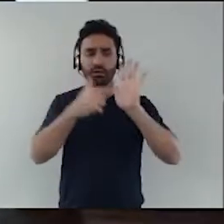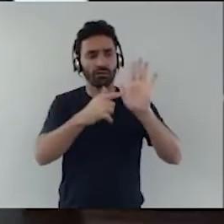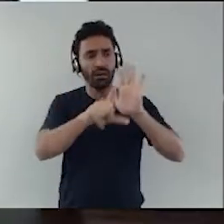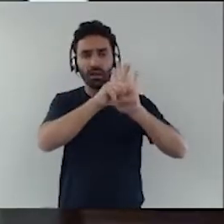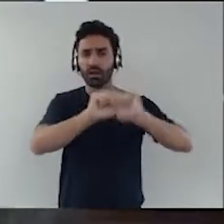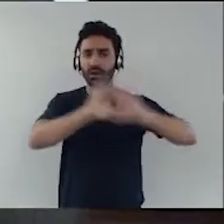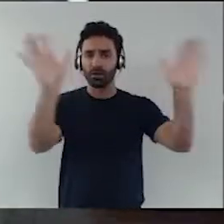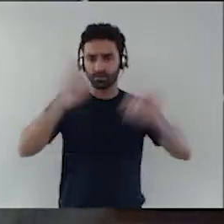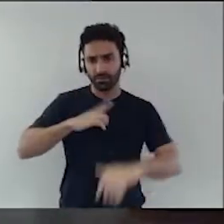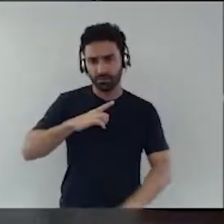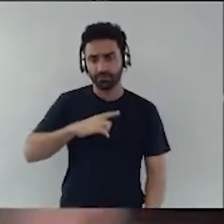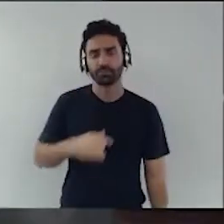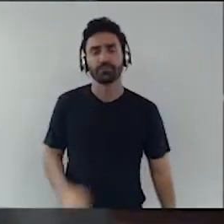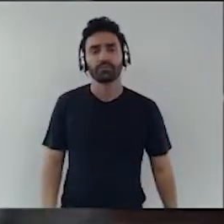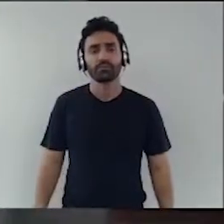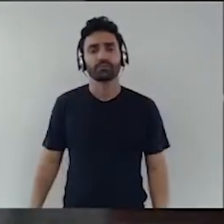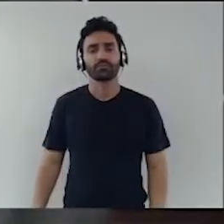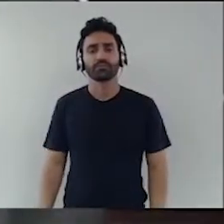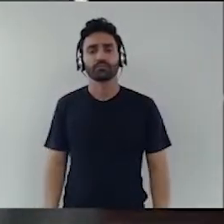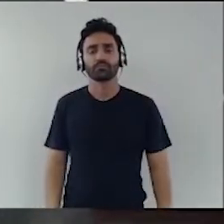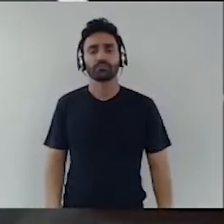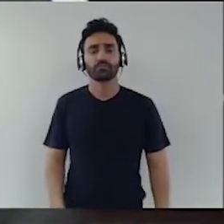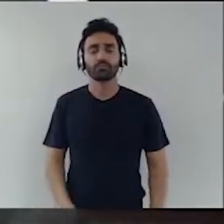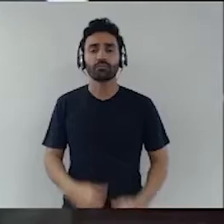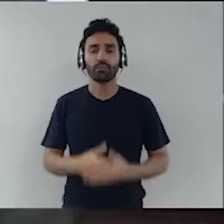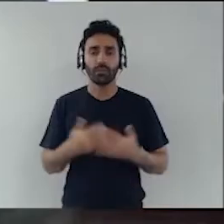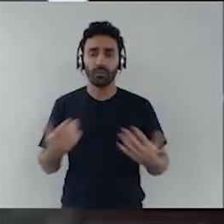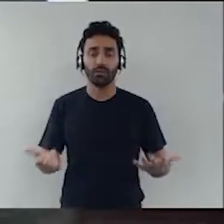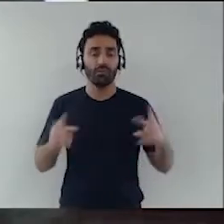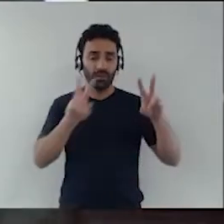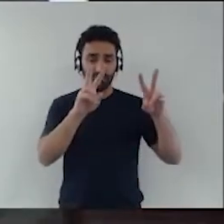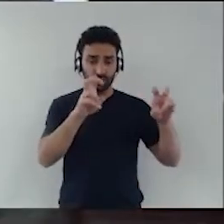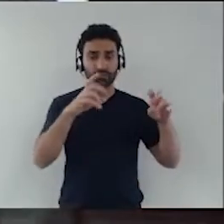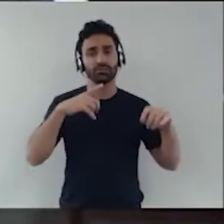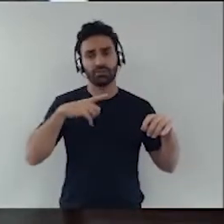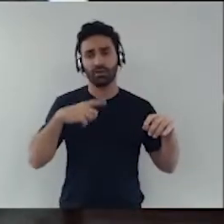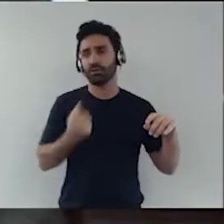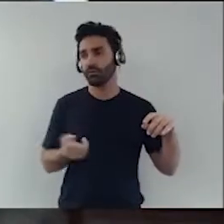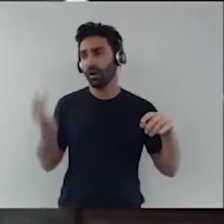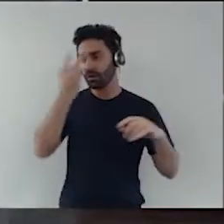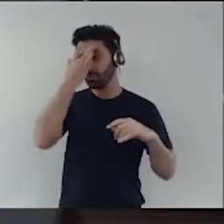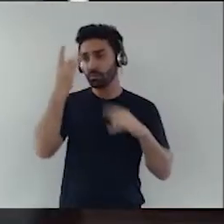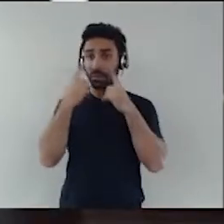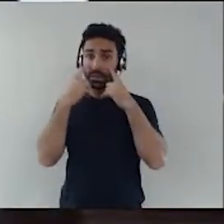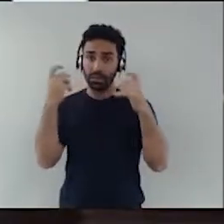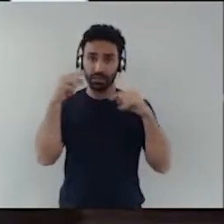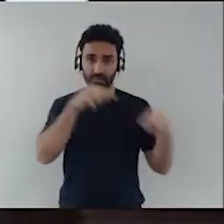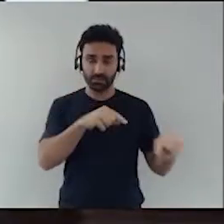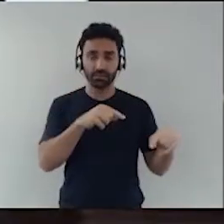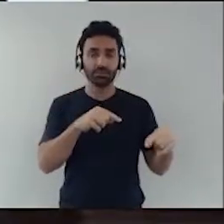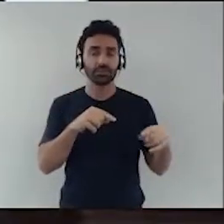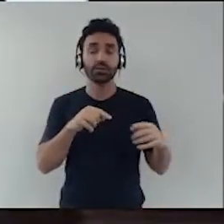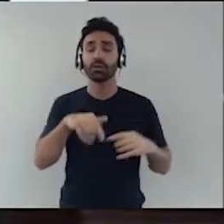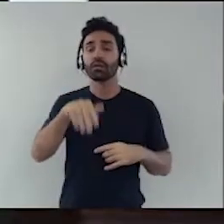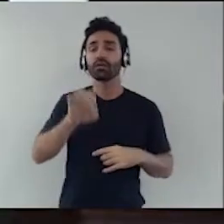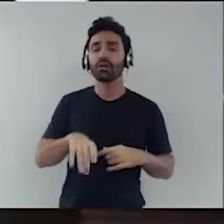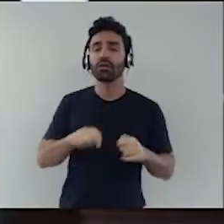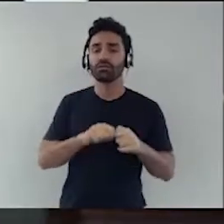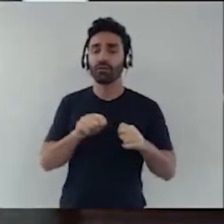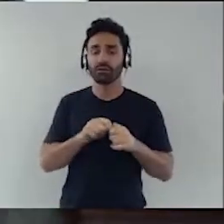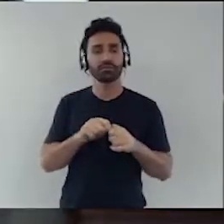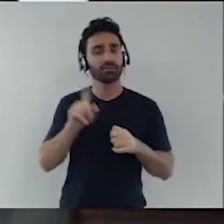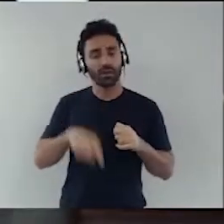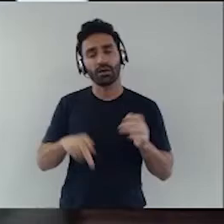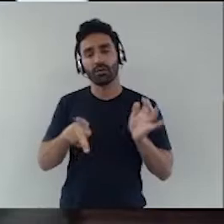vez que há concorrência no tratamento do assunto, há uma definição clara de quem executa, e quem executa